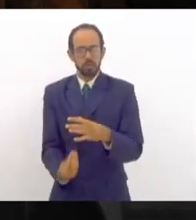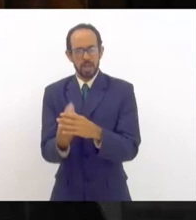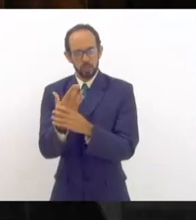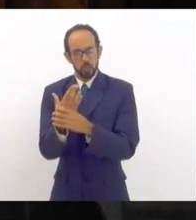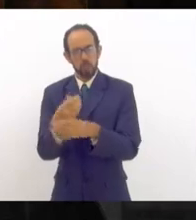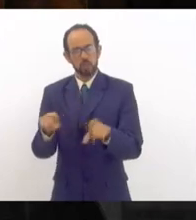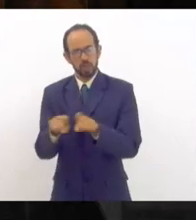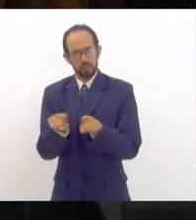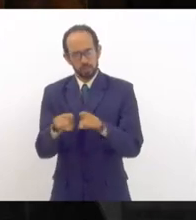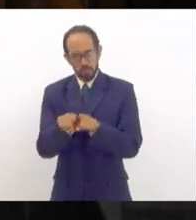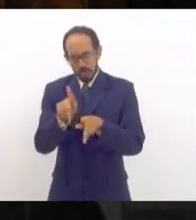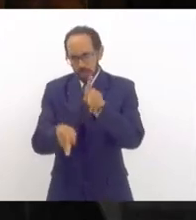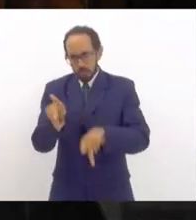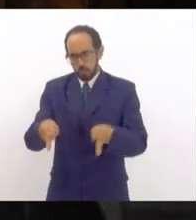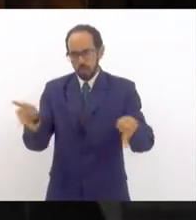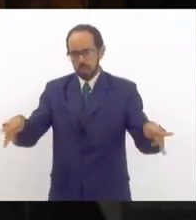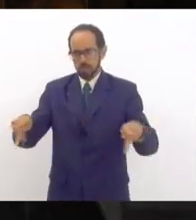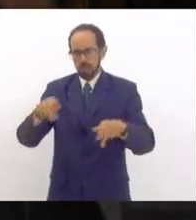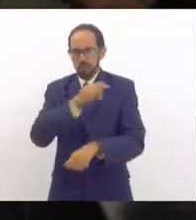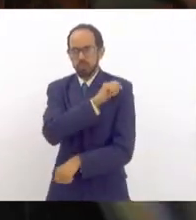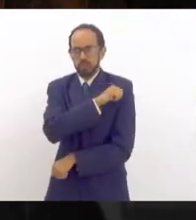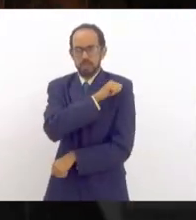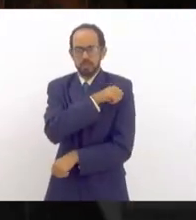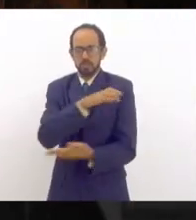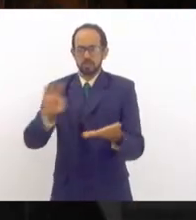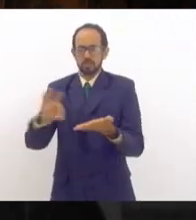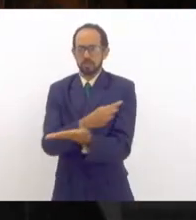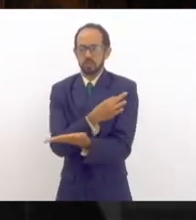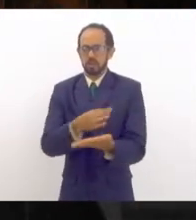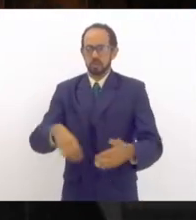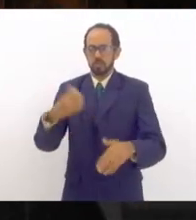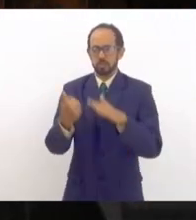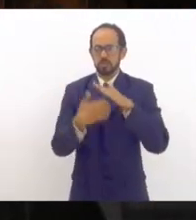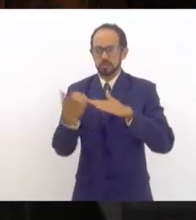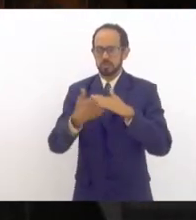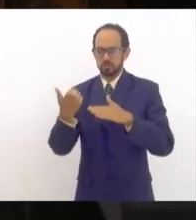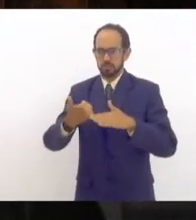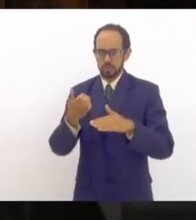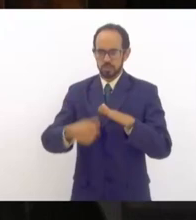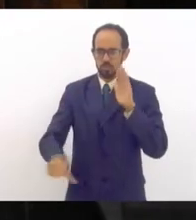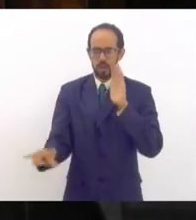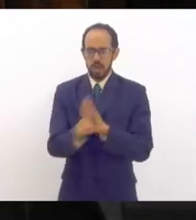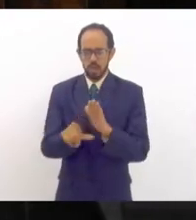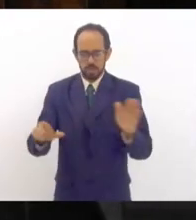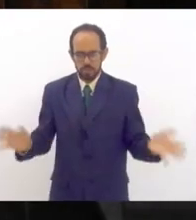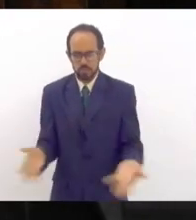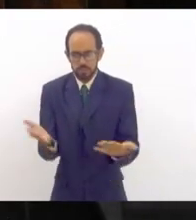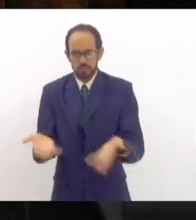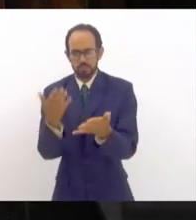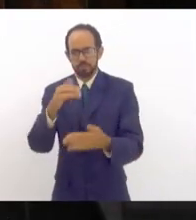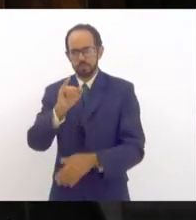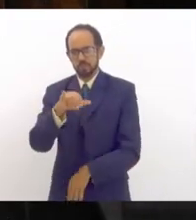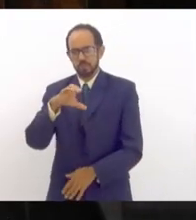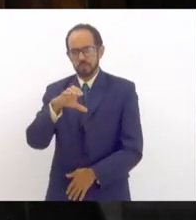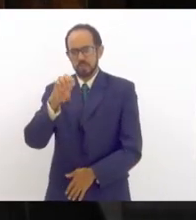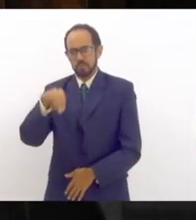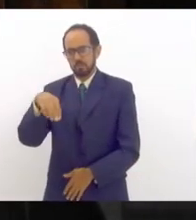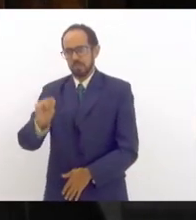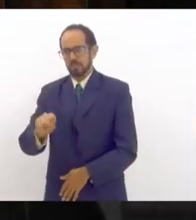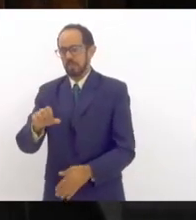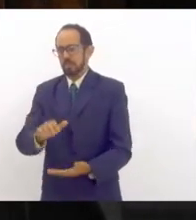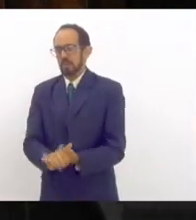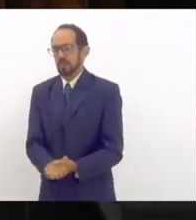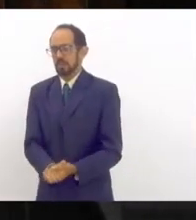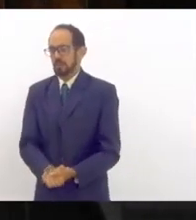e principalmente fiscalizando Esses contratos com essas empresas e com a lei de incentivo a lei do ICMS que é o que eu pretendo fazer